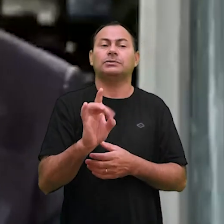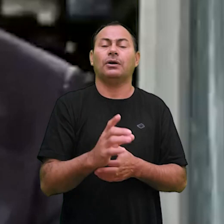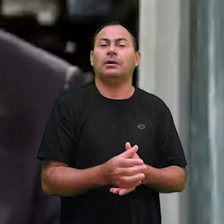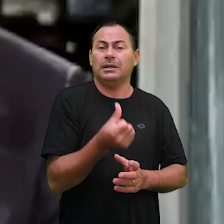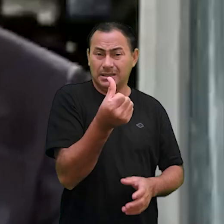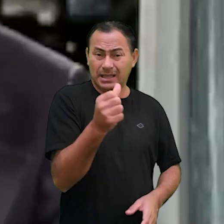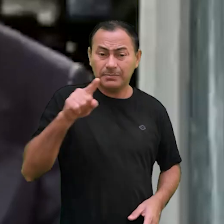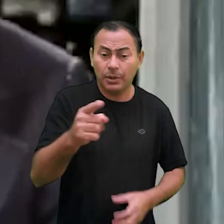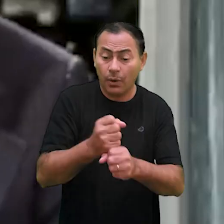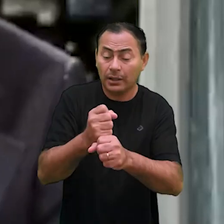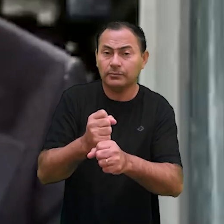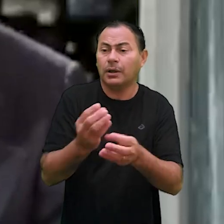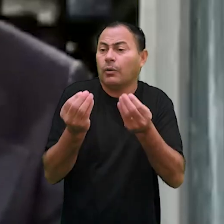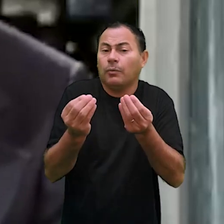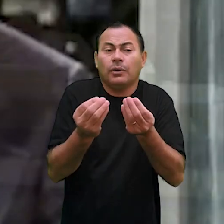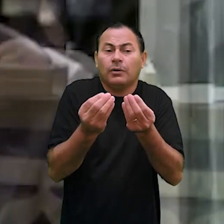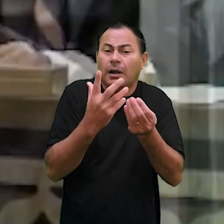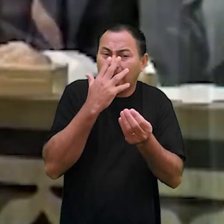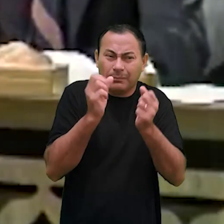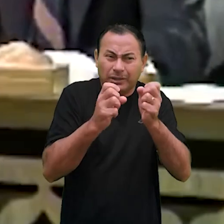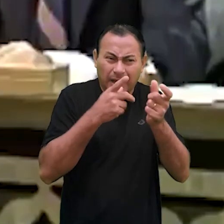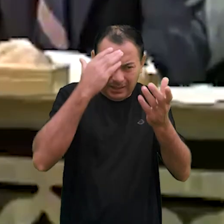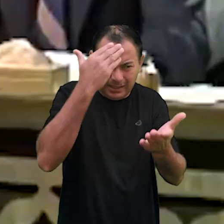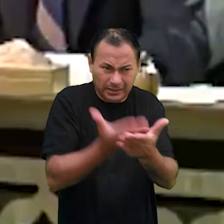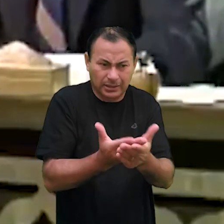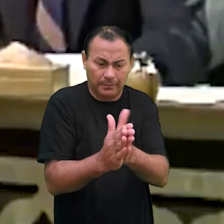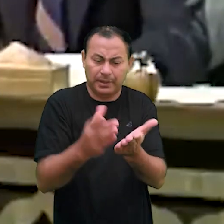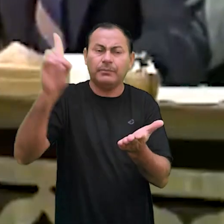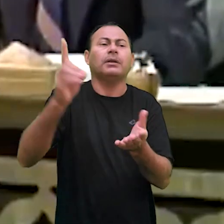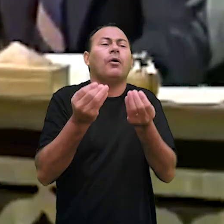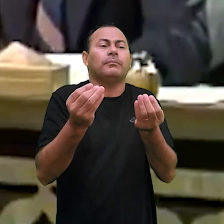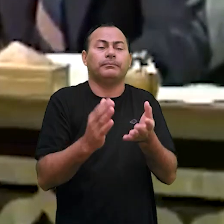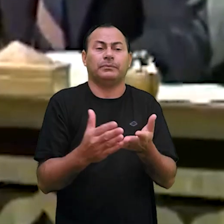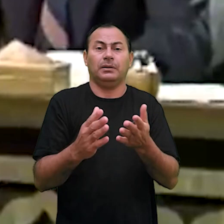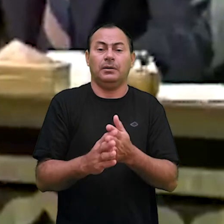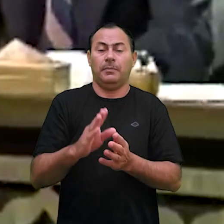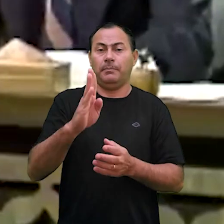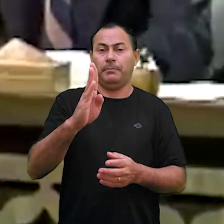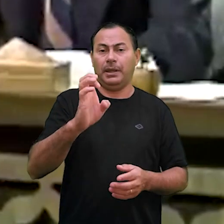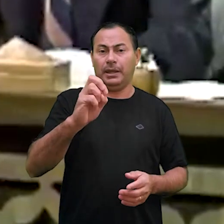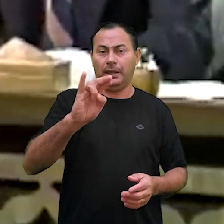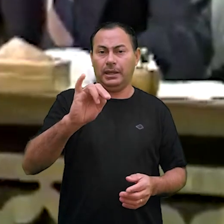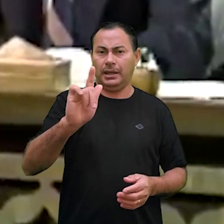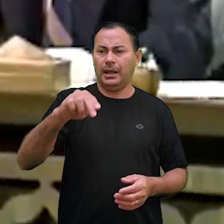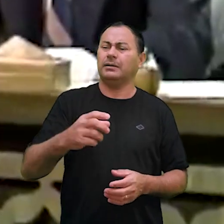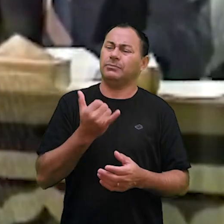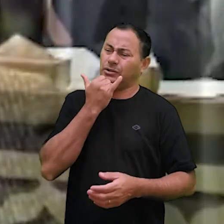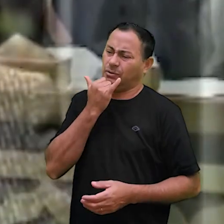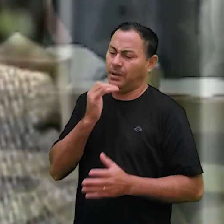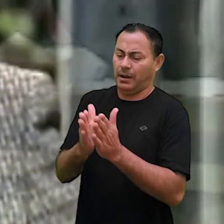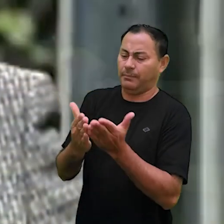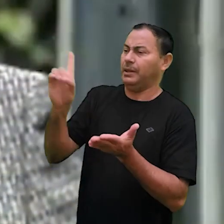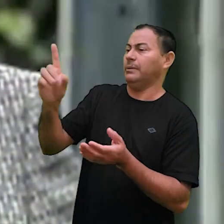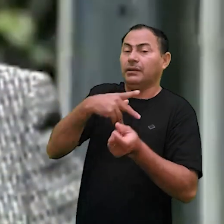Bíblia afirma que ela possui apenas 6.000 anos. Como o senhor pode achar possível acreditar na Bíblia? Então Billy Graham